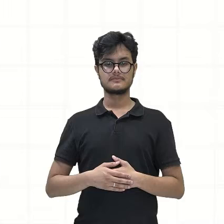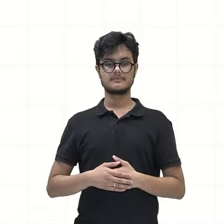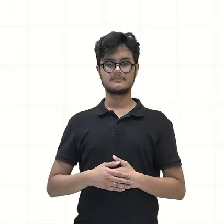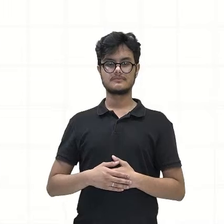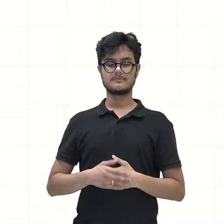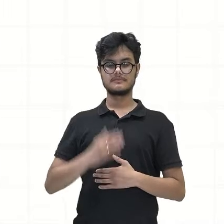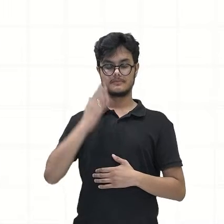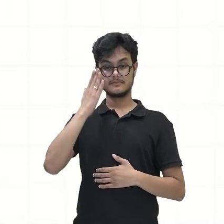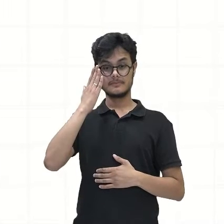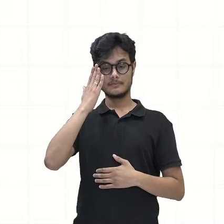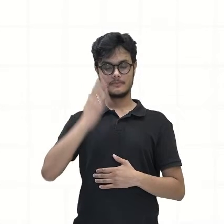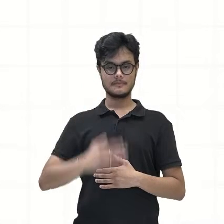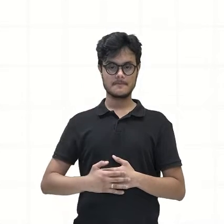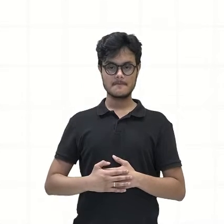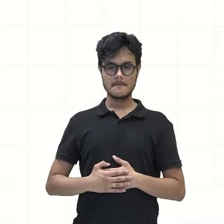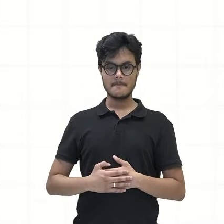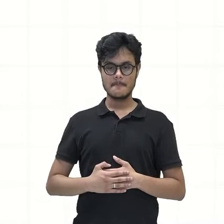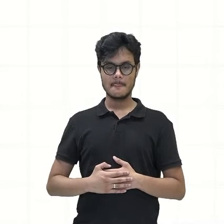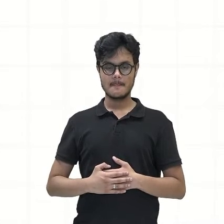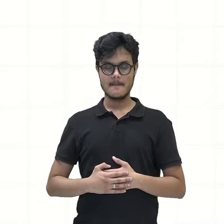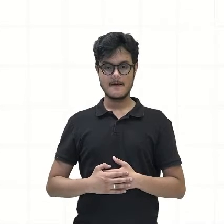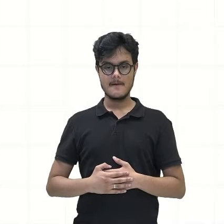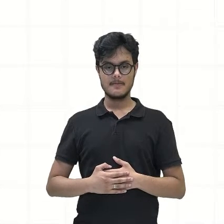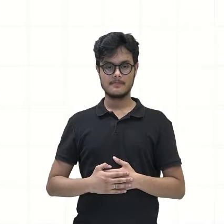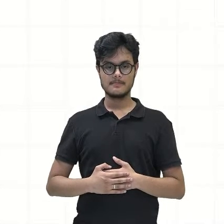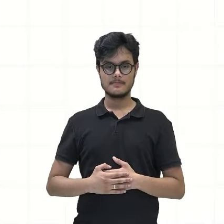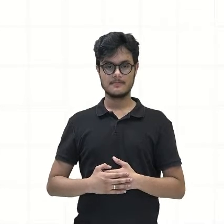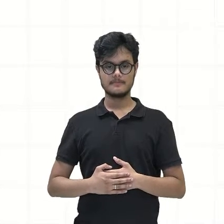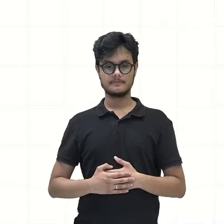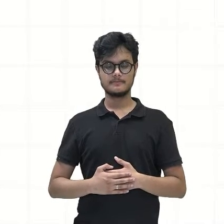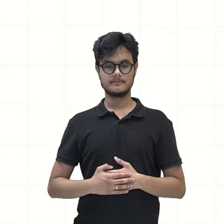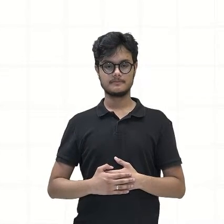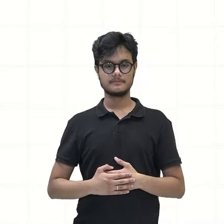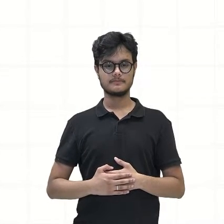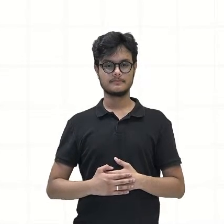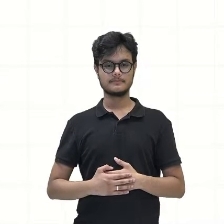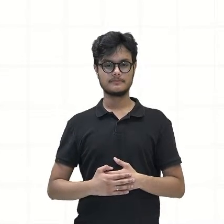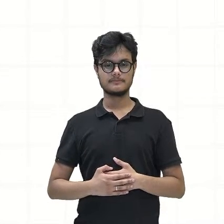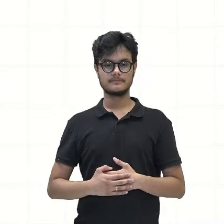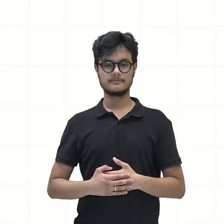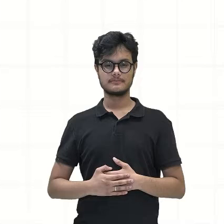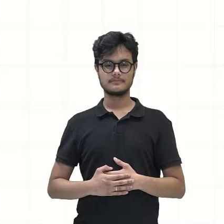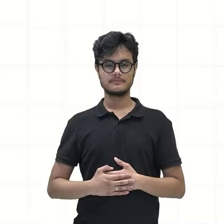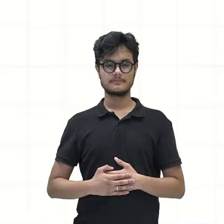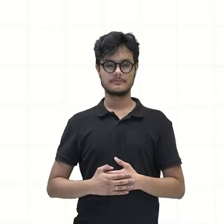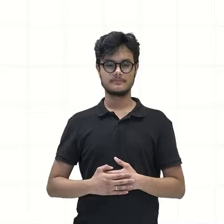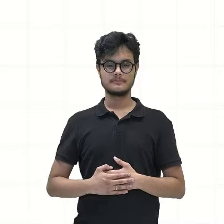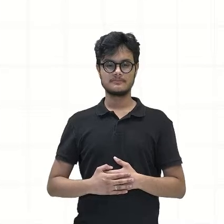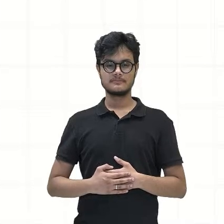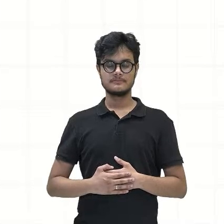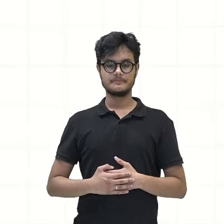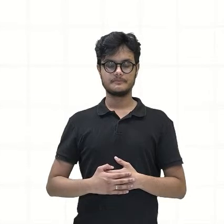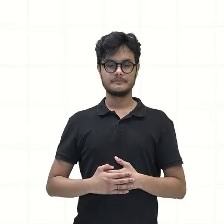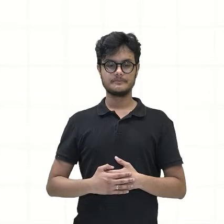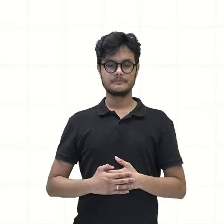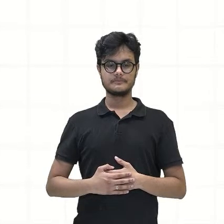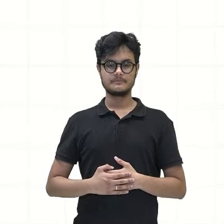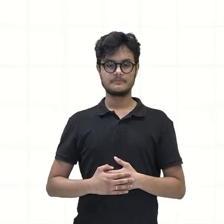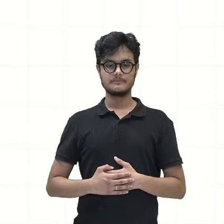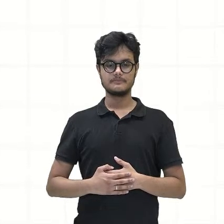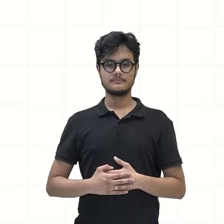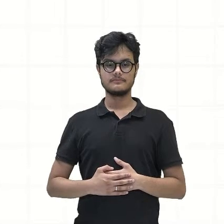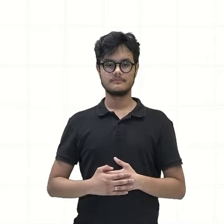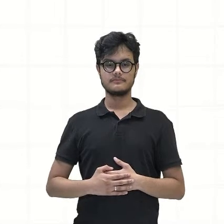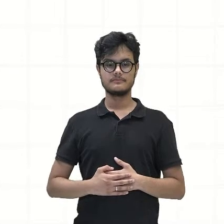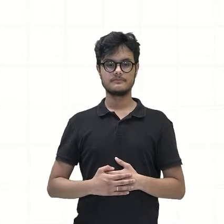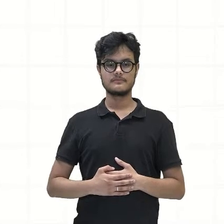a nota da Yara. Ó, a Yara está nesse ponto bem aqui. Tudo bem? Aqui, ó. A Yara